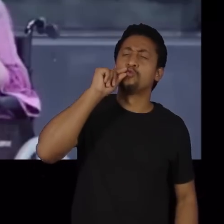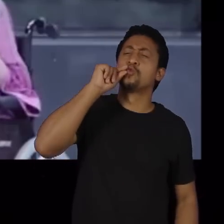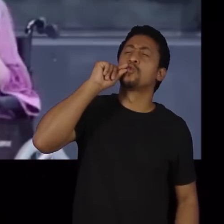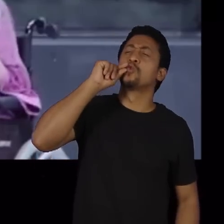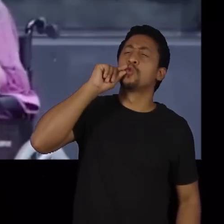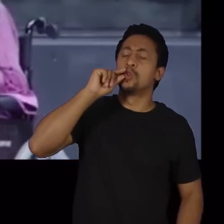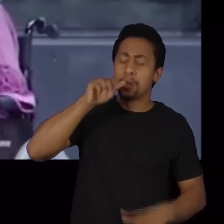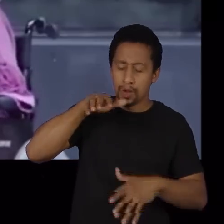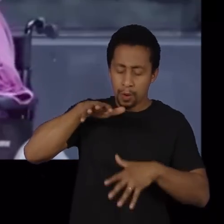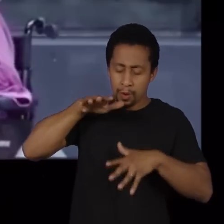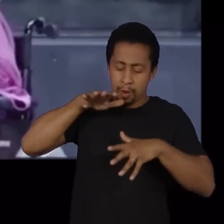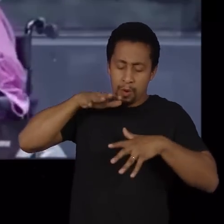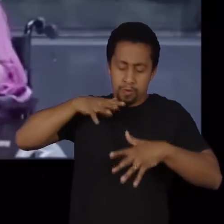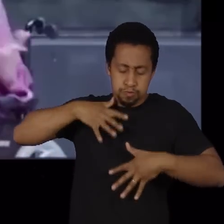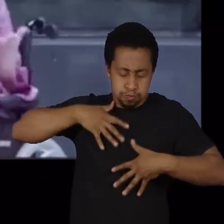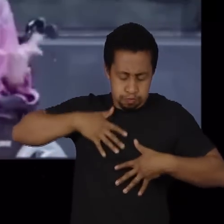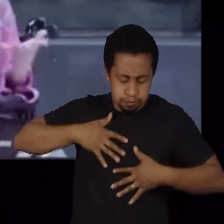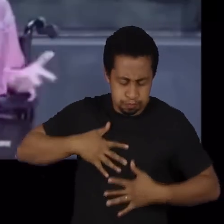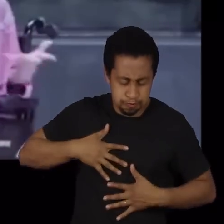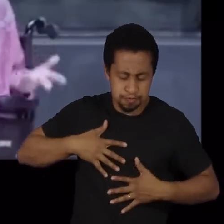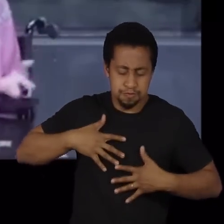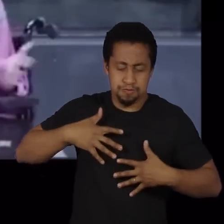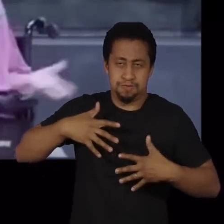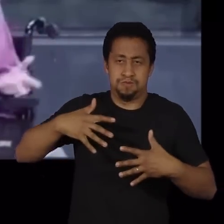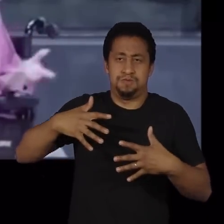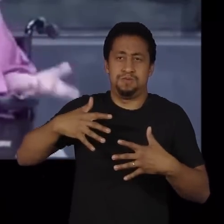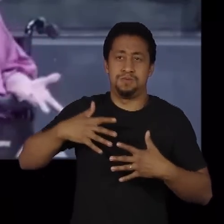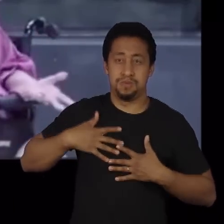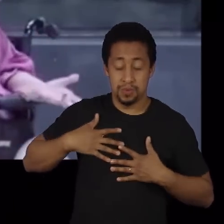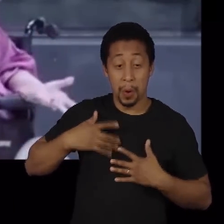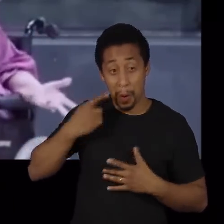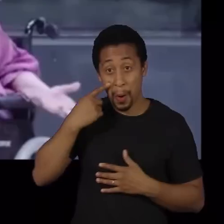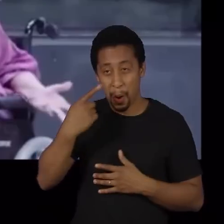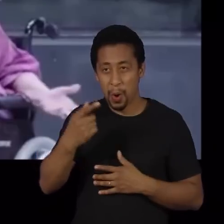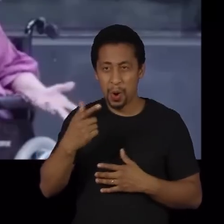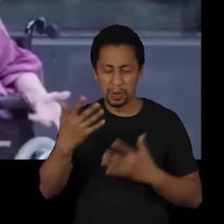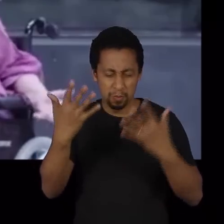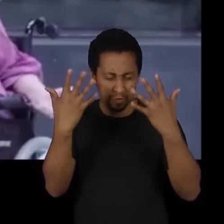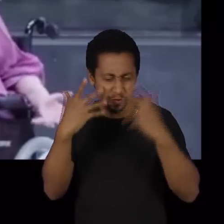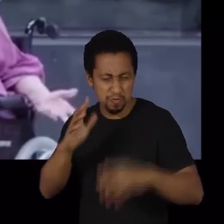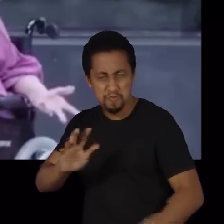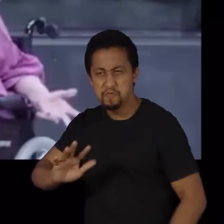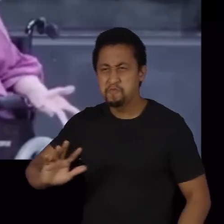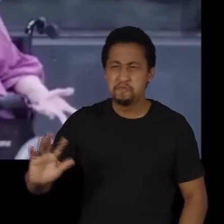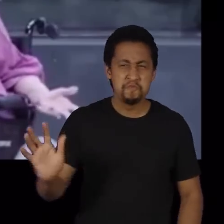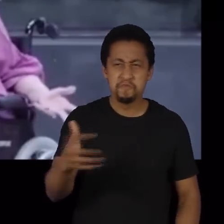os pulmões. Aí, Pantera!